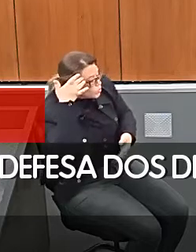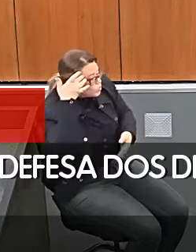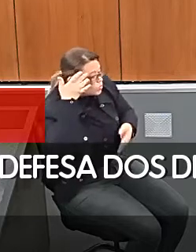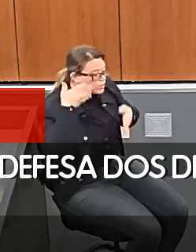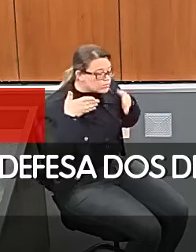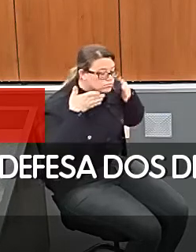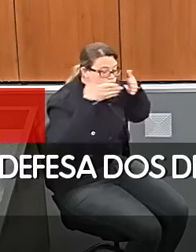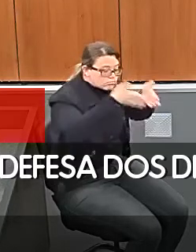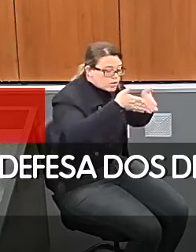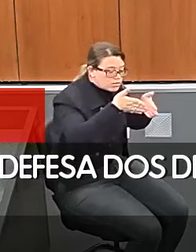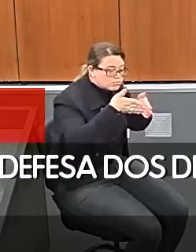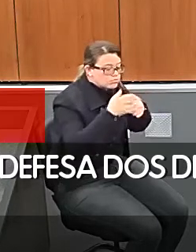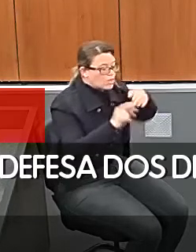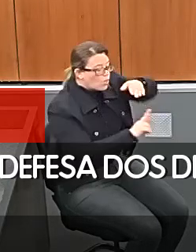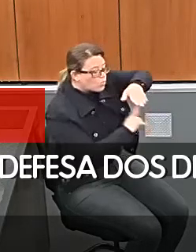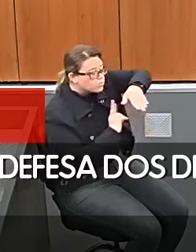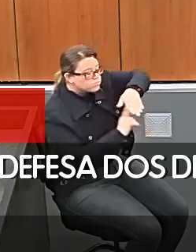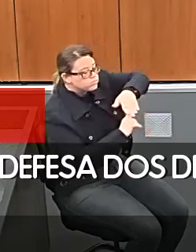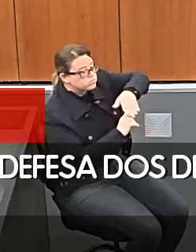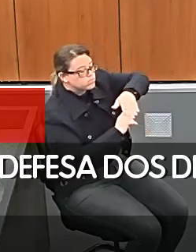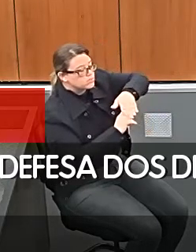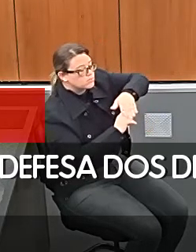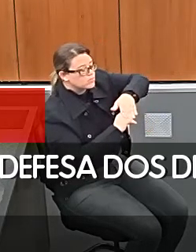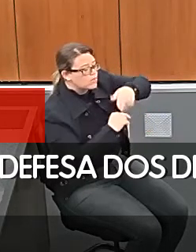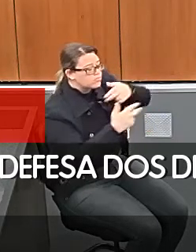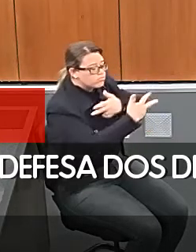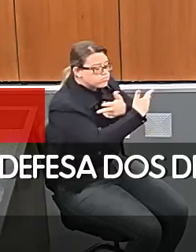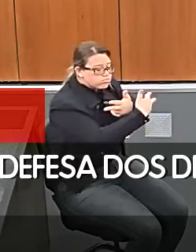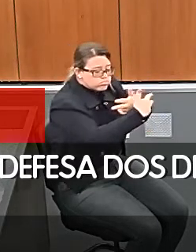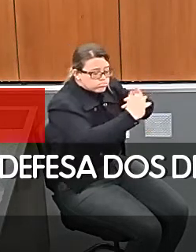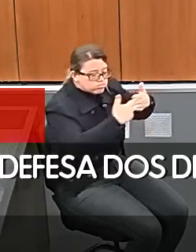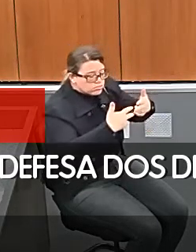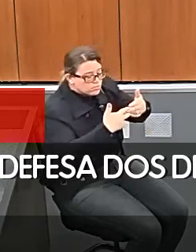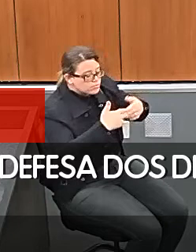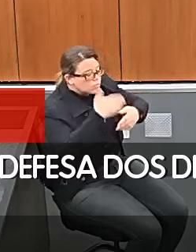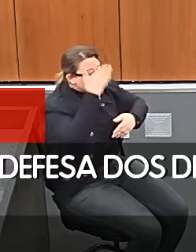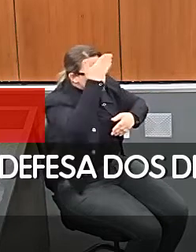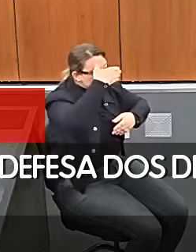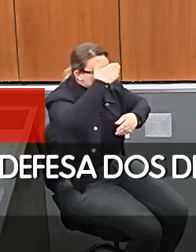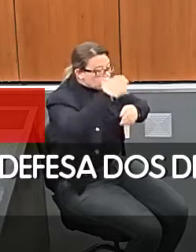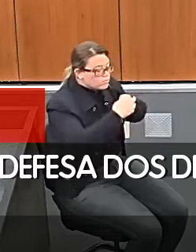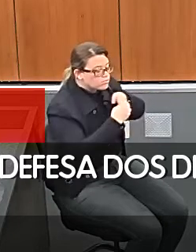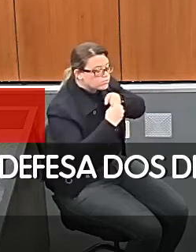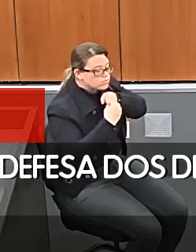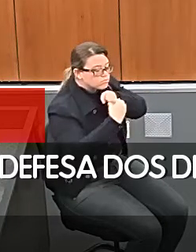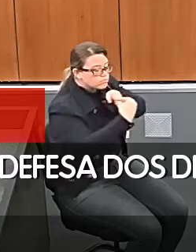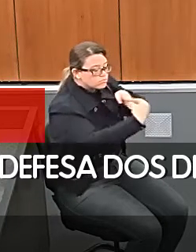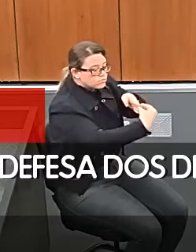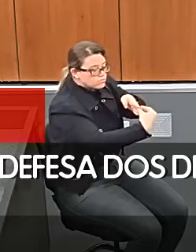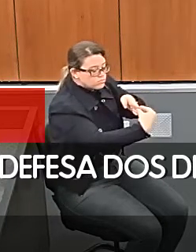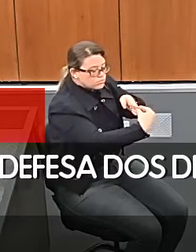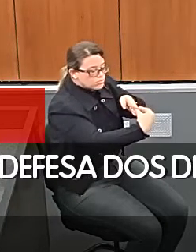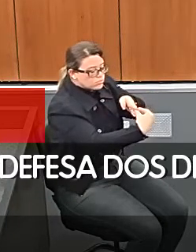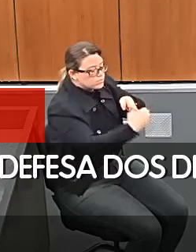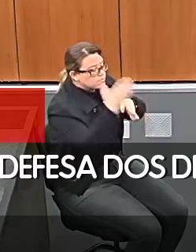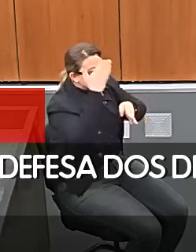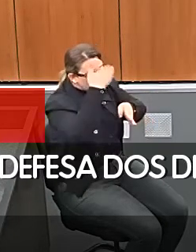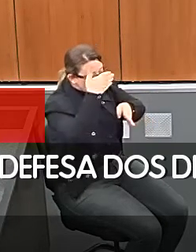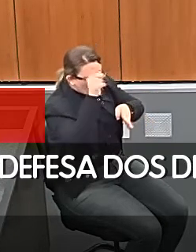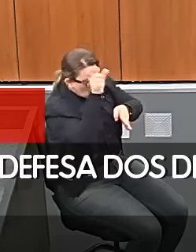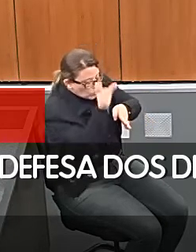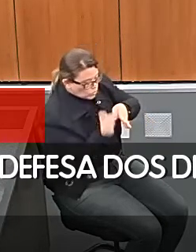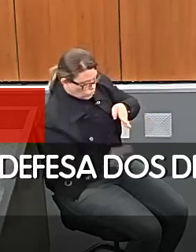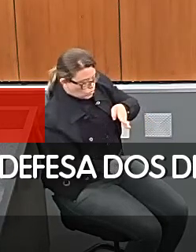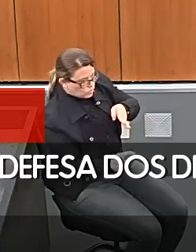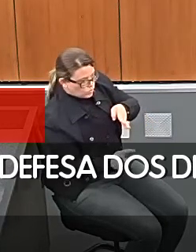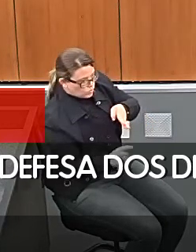a tranquilidade aos funcionários que passarão a ser guia vidente e que muitas vezes se sentem